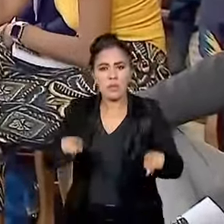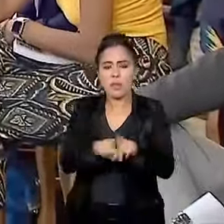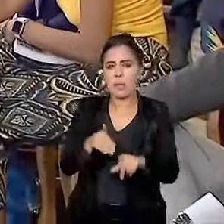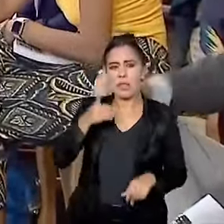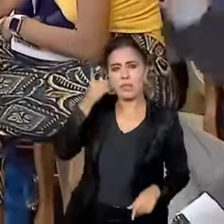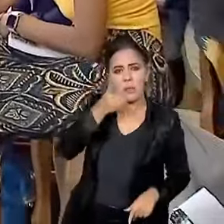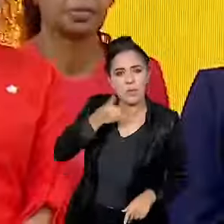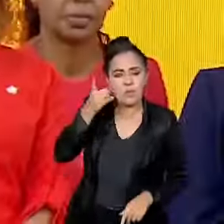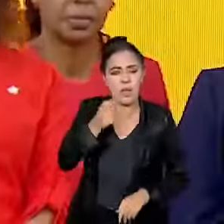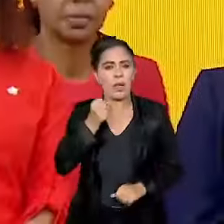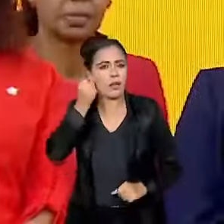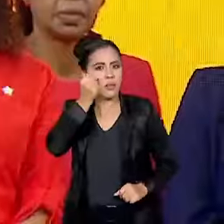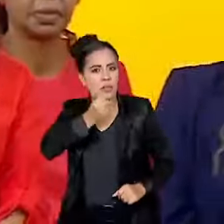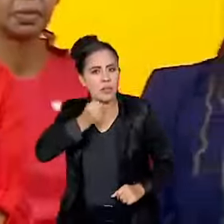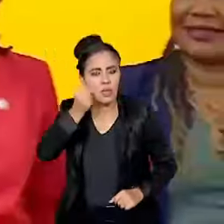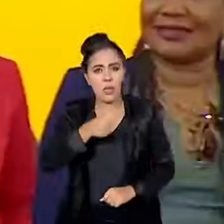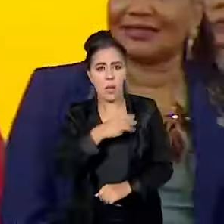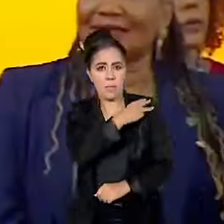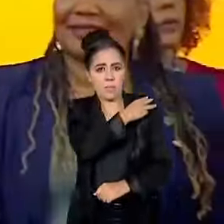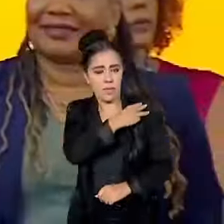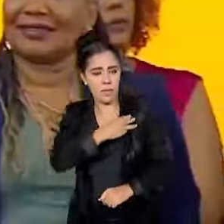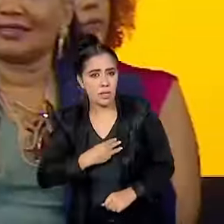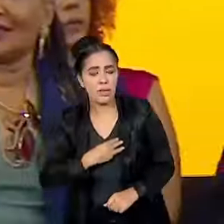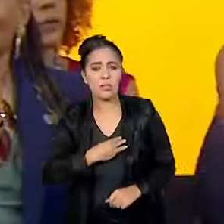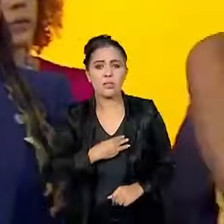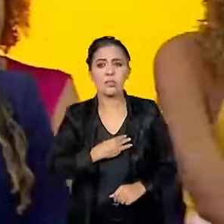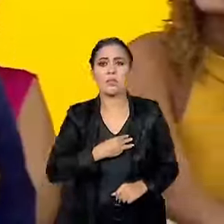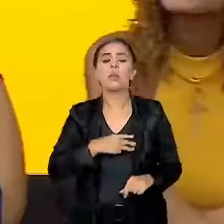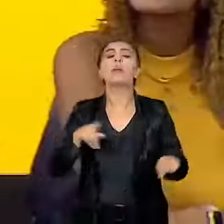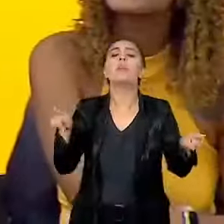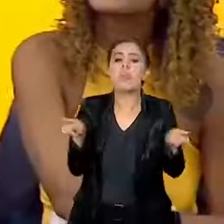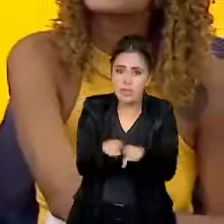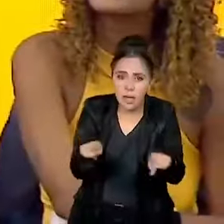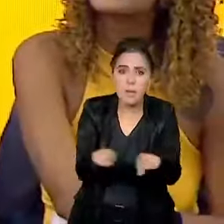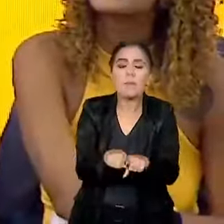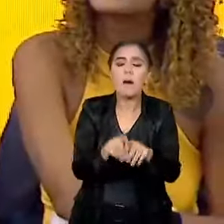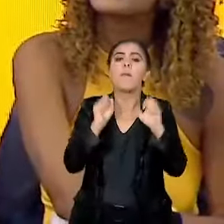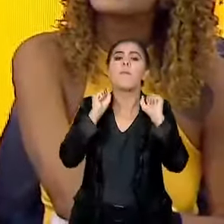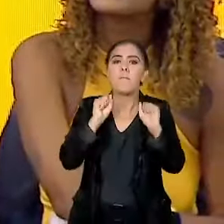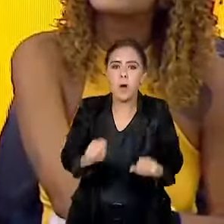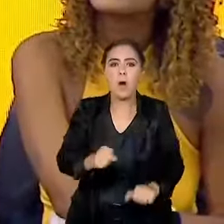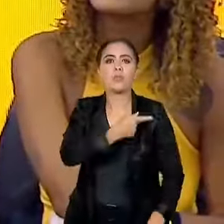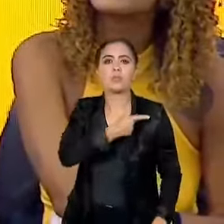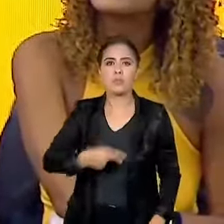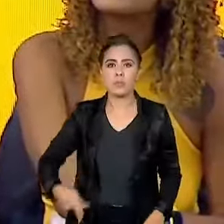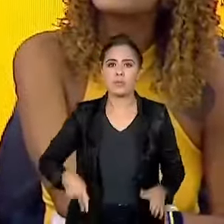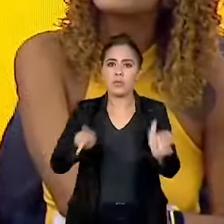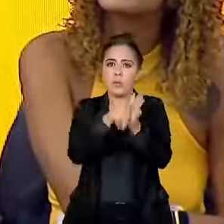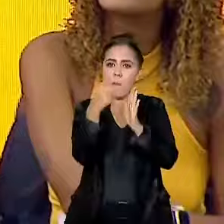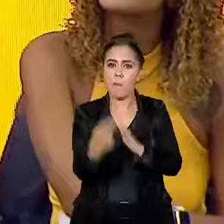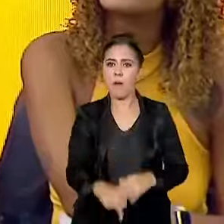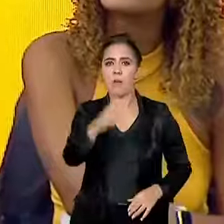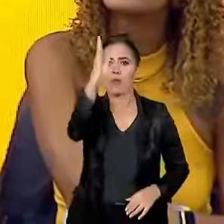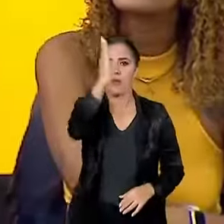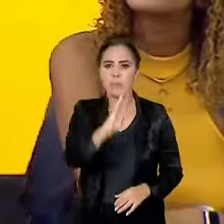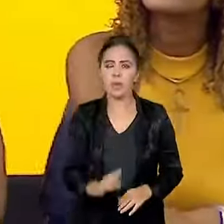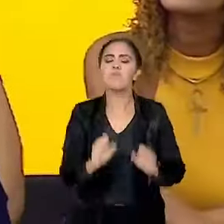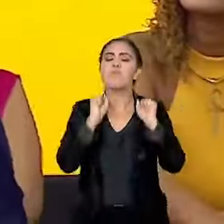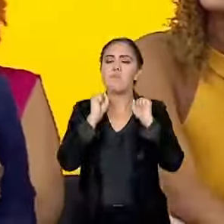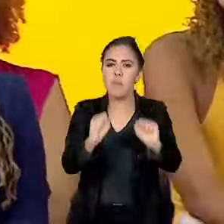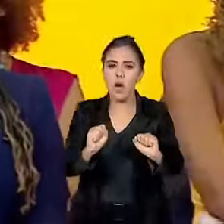deputados, senadores, ministros e, por que não dizer, até um presidente da República